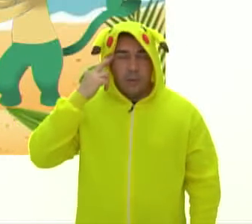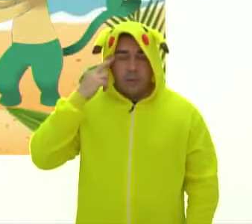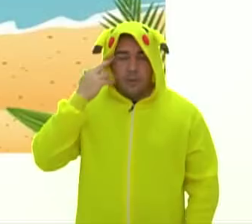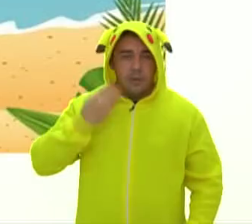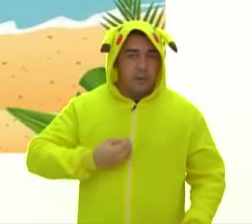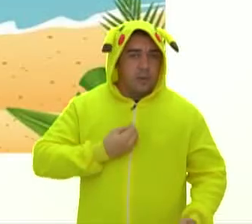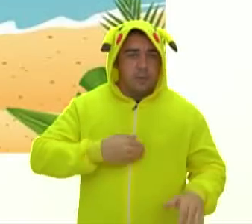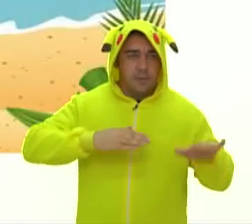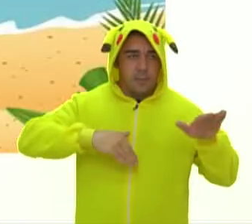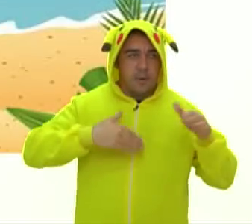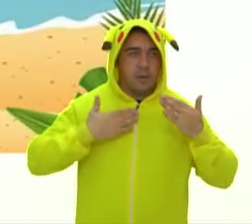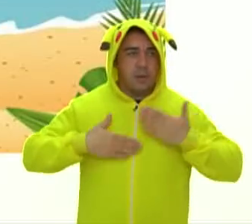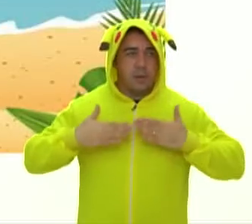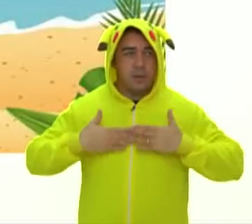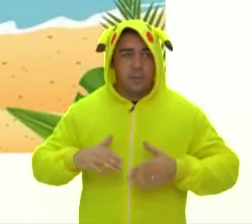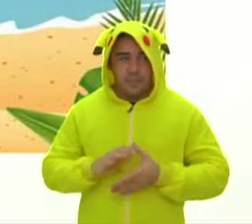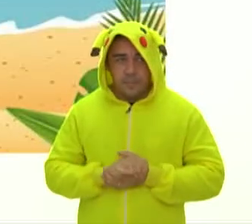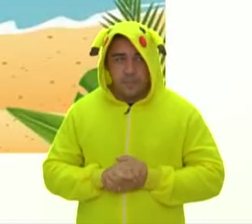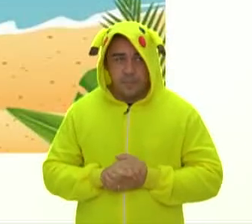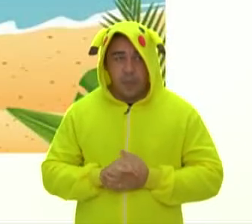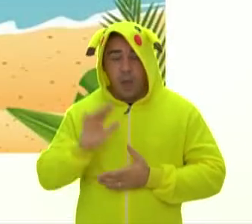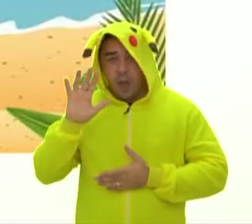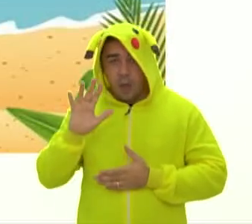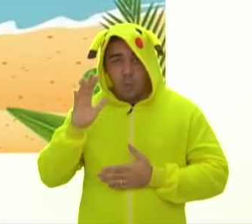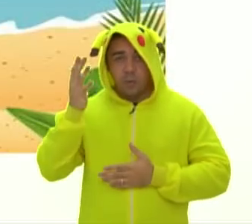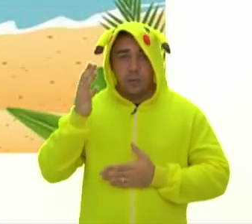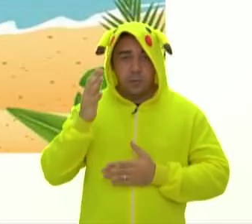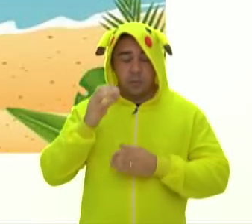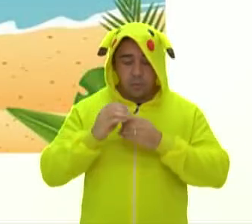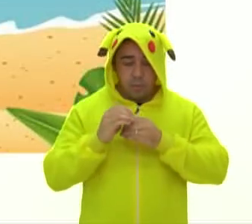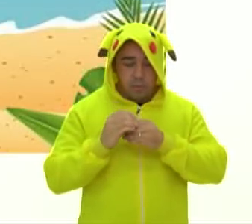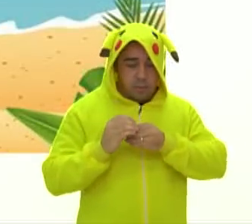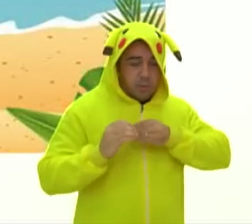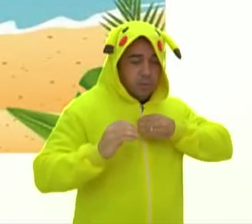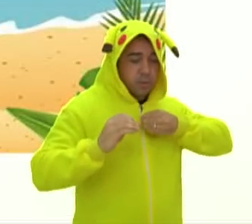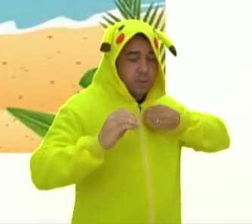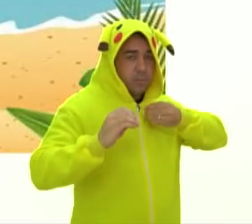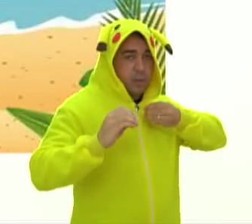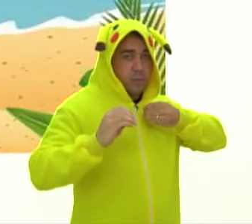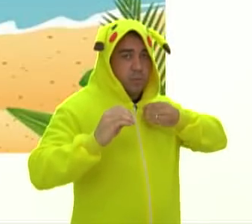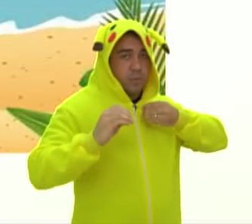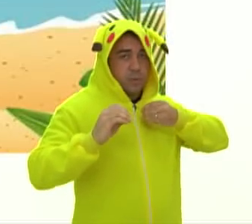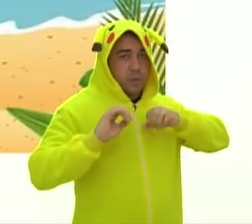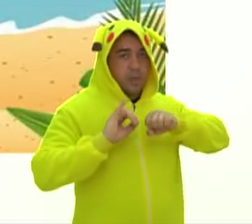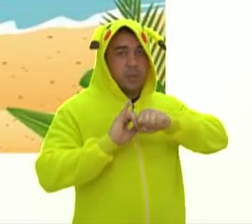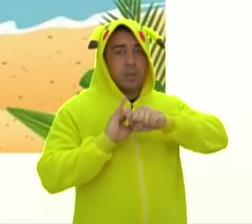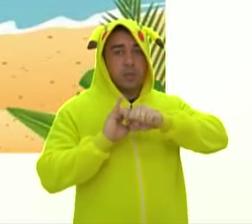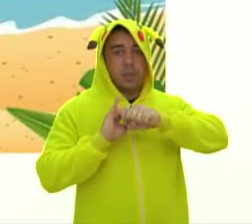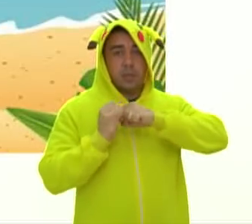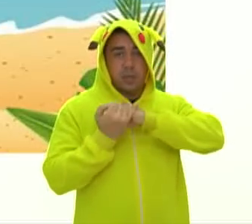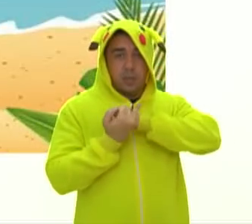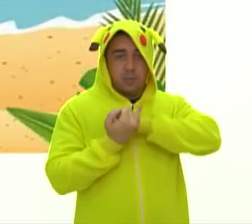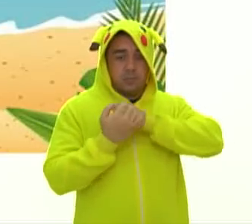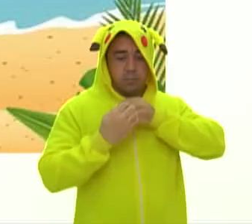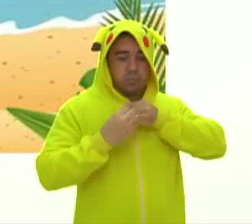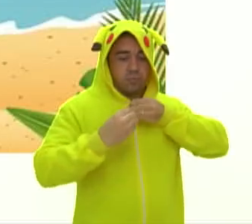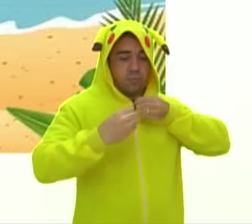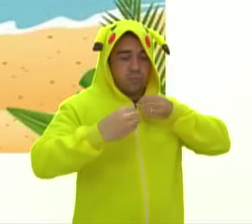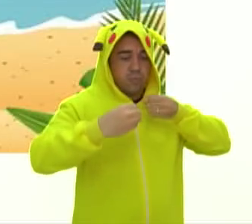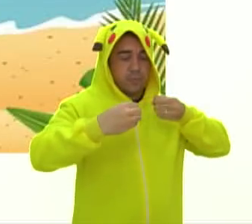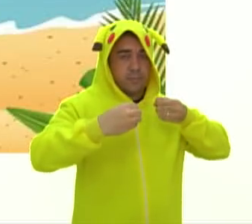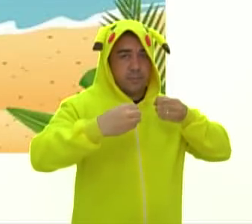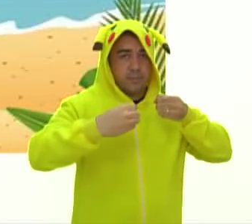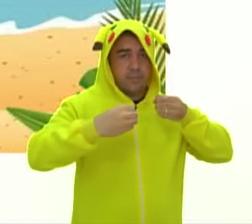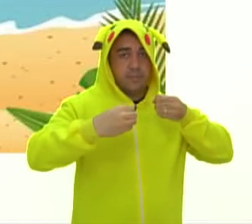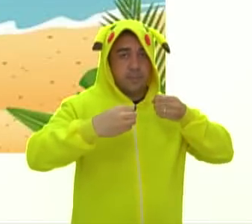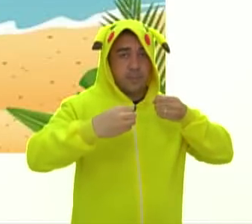tranquilo. Aí, por algum motivo, ó, separou uma parte do continente que virou uma ilha e levou junto